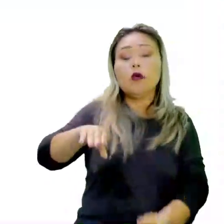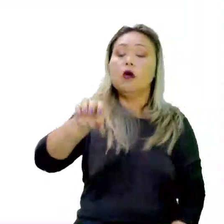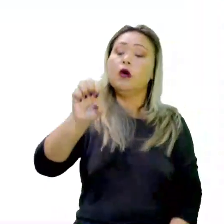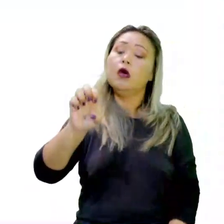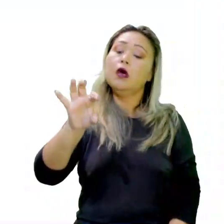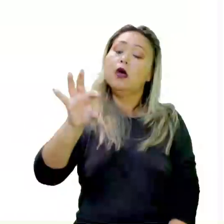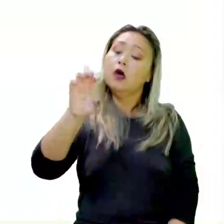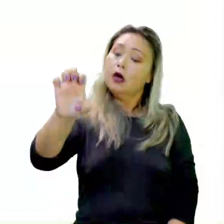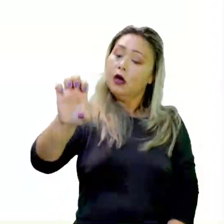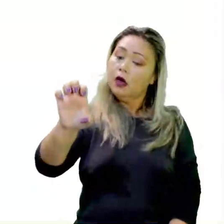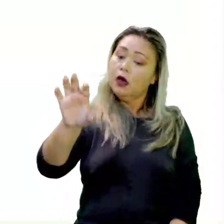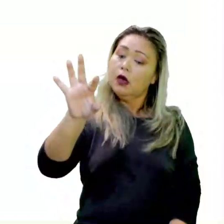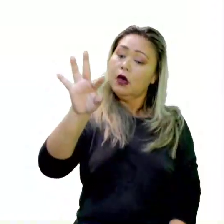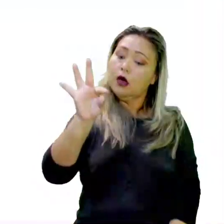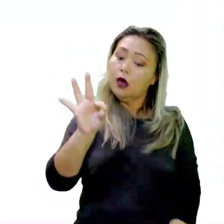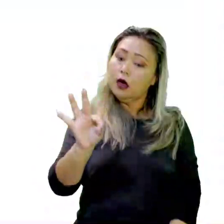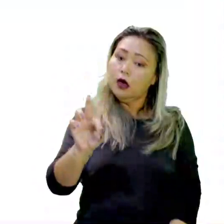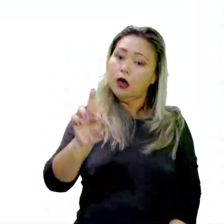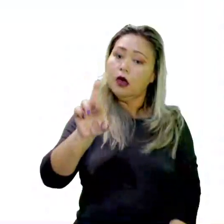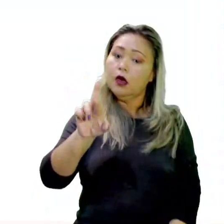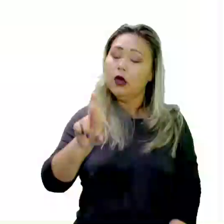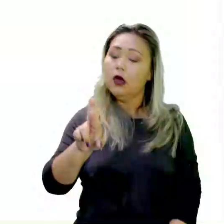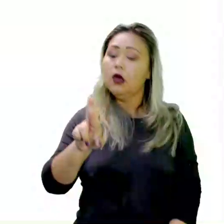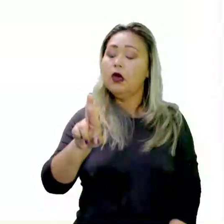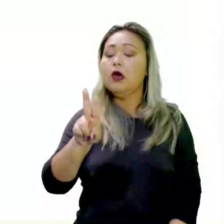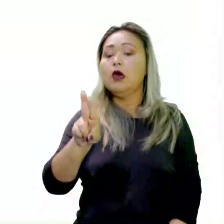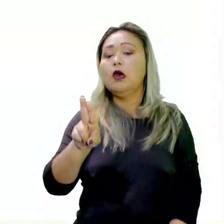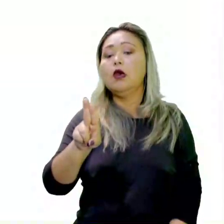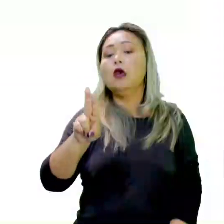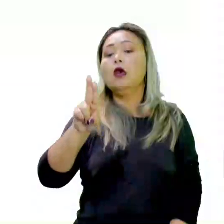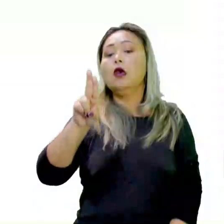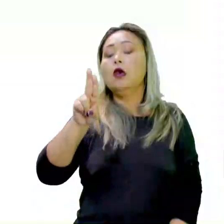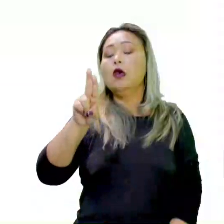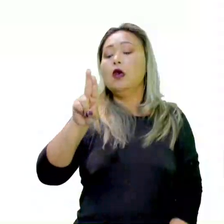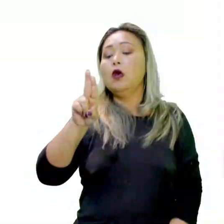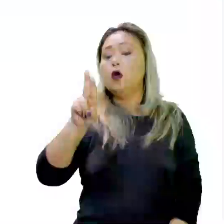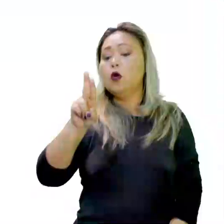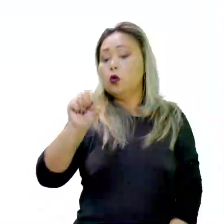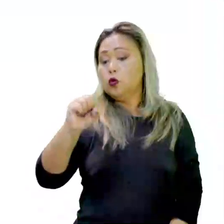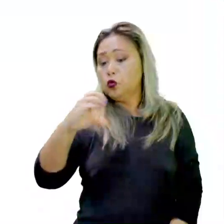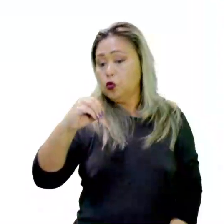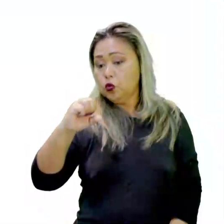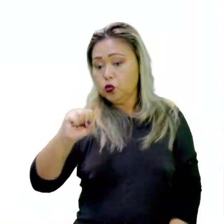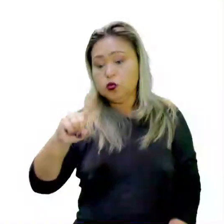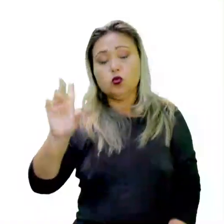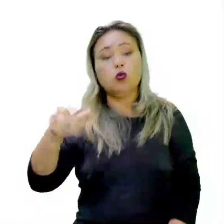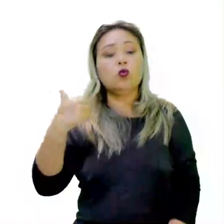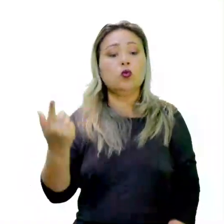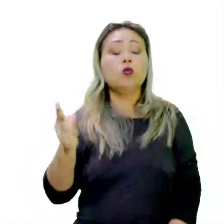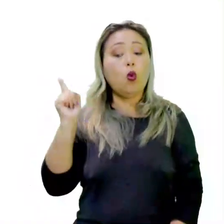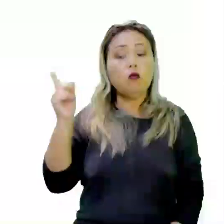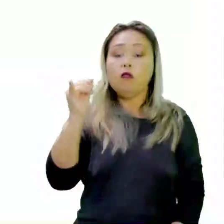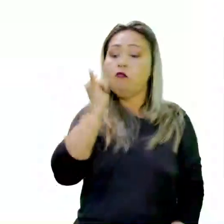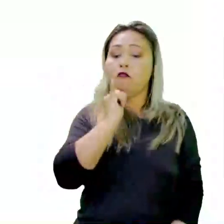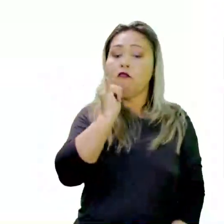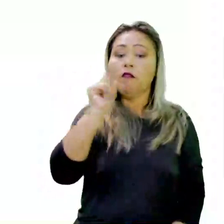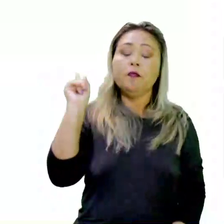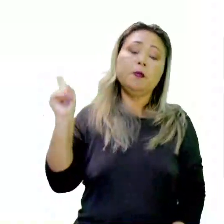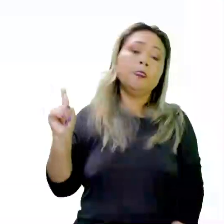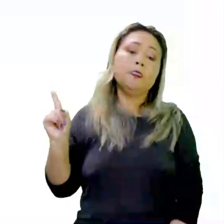os romanos, eles investiram muito em monumentos na cidade, não é, professor? No caso